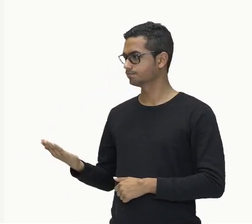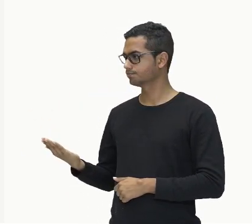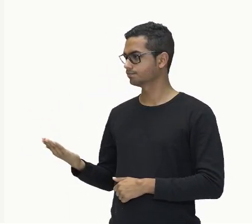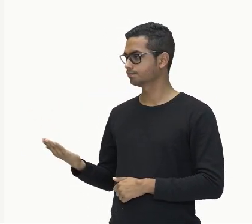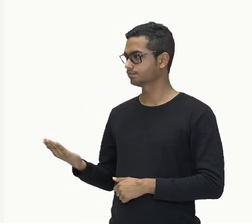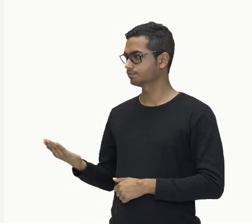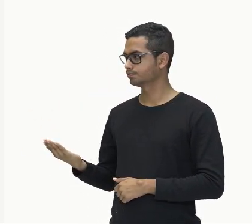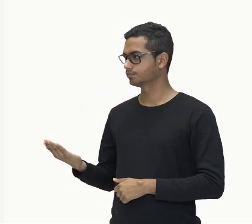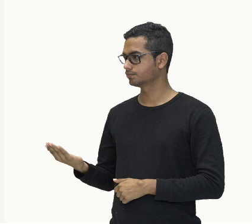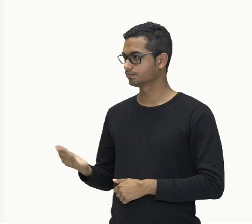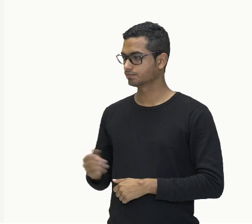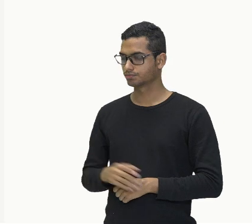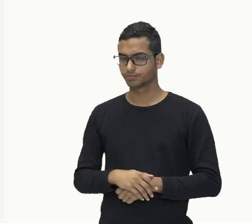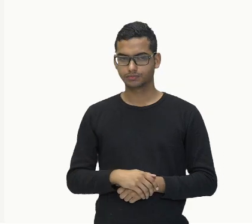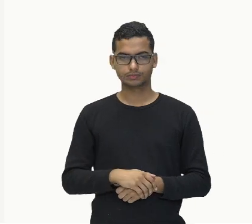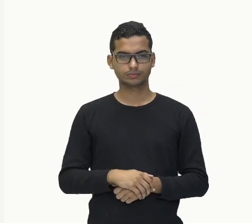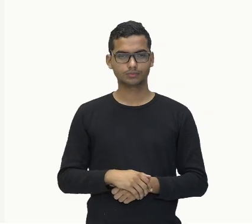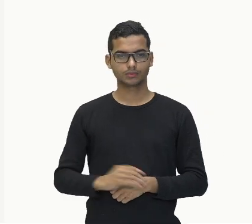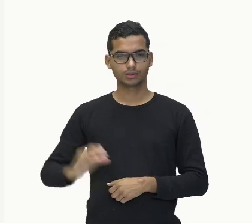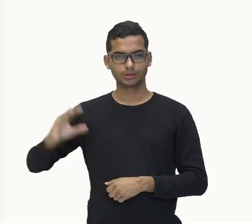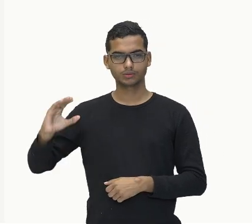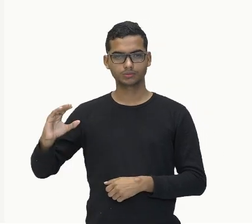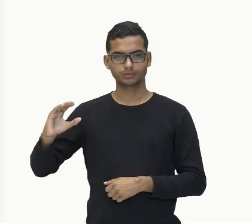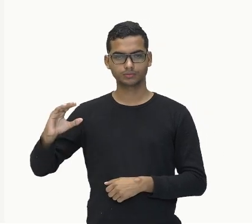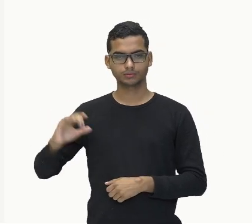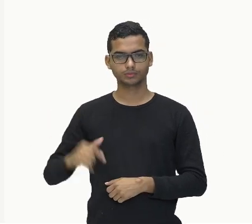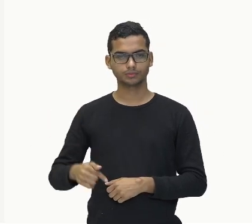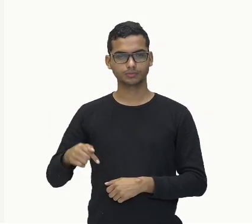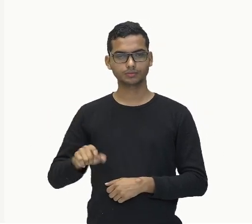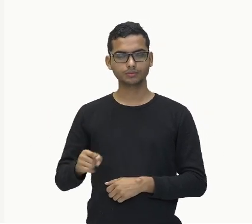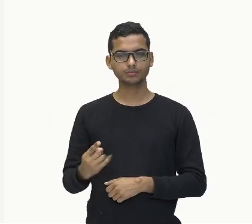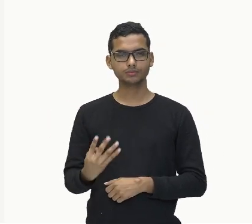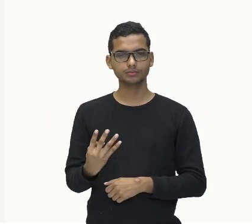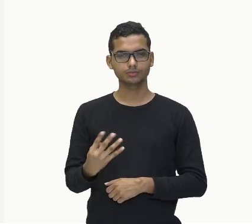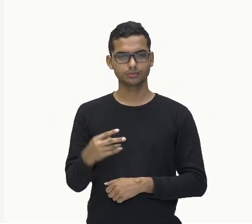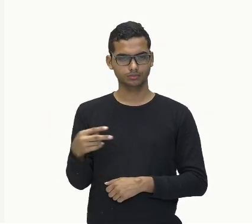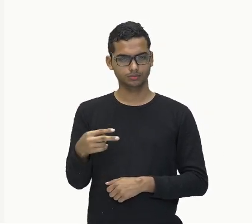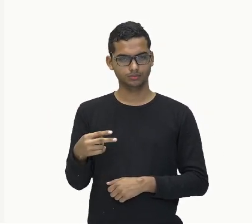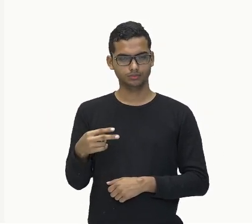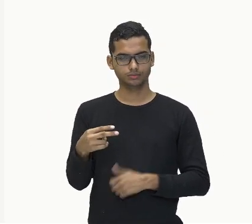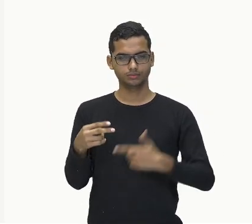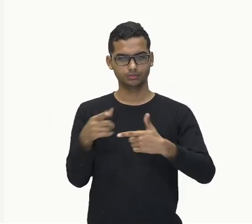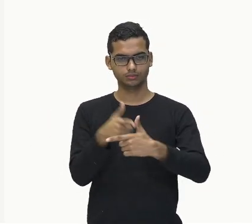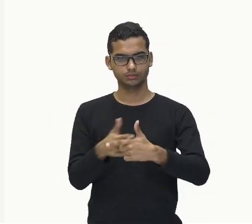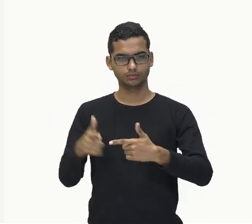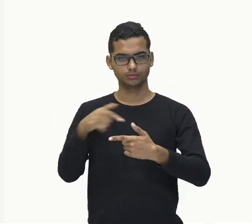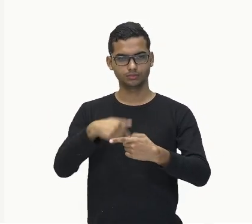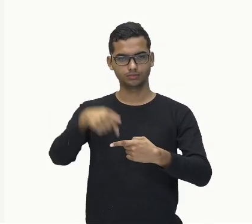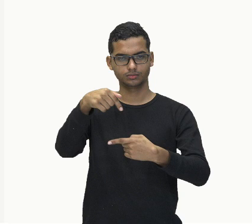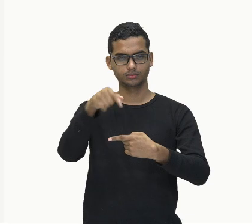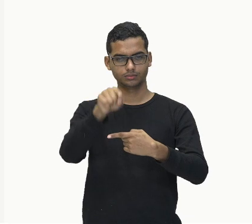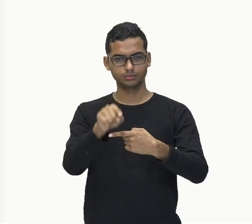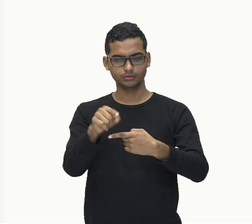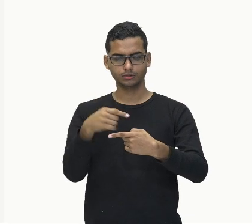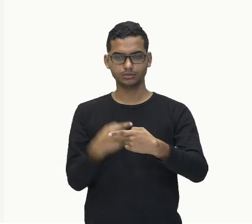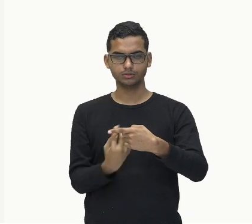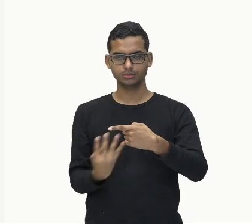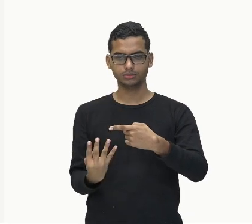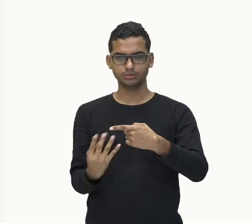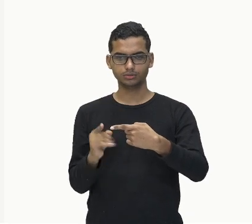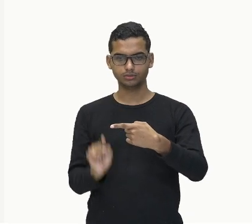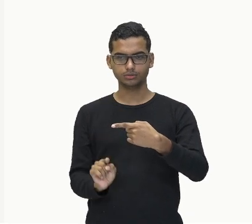Vai ser 7 fatorial sobre 4 fatorial vezes 7 menos